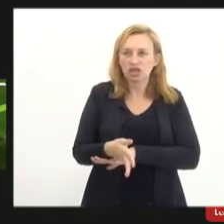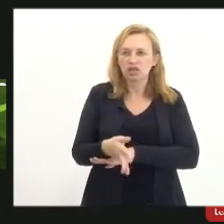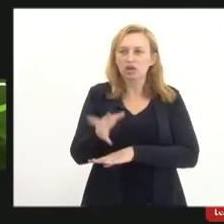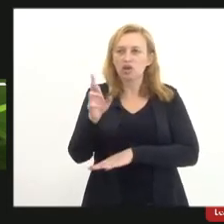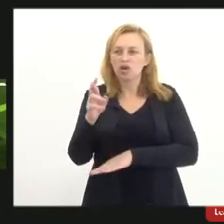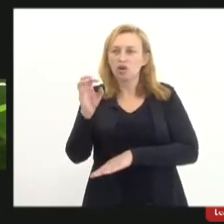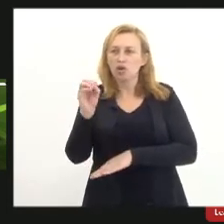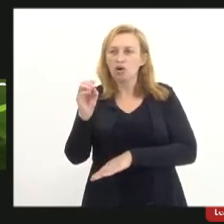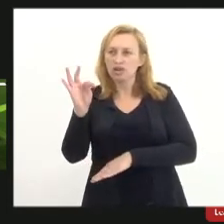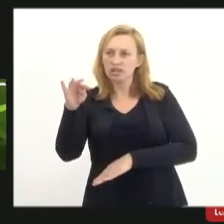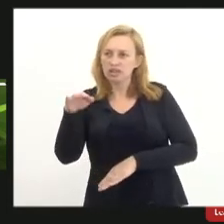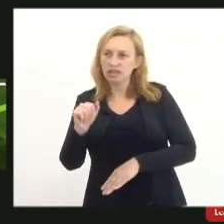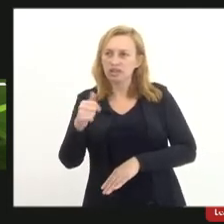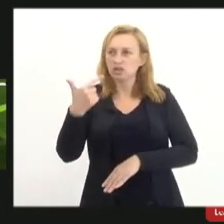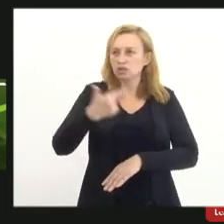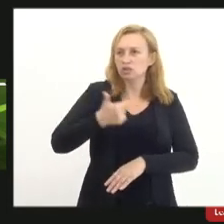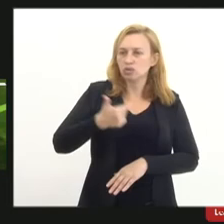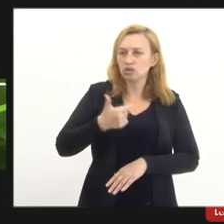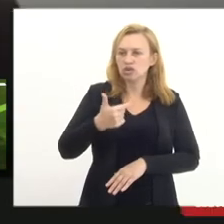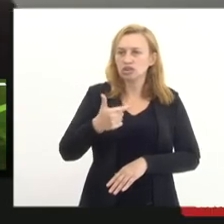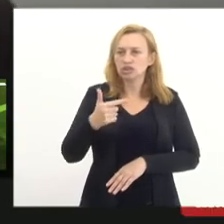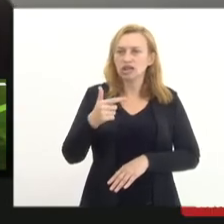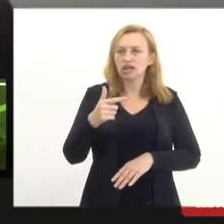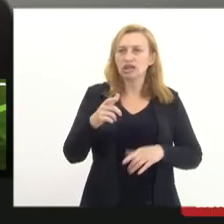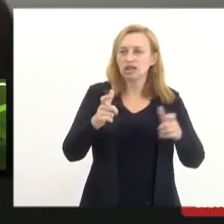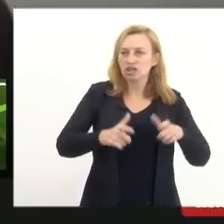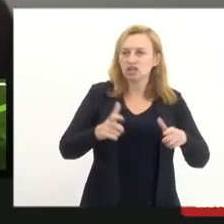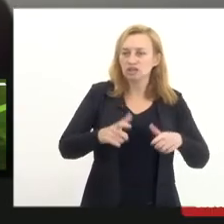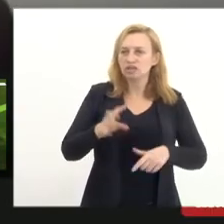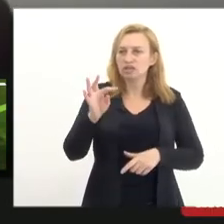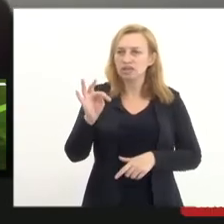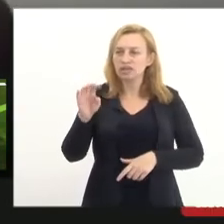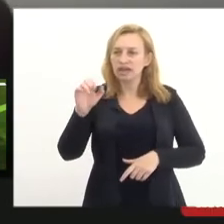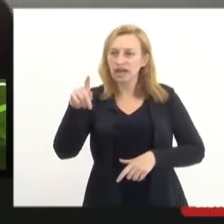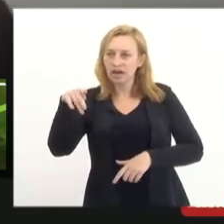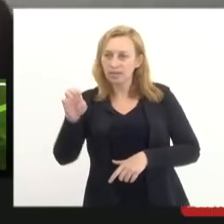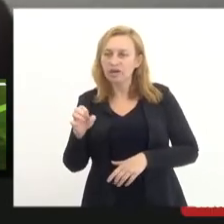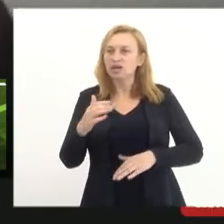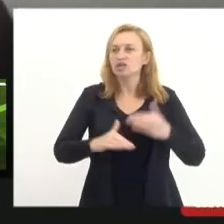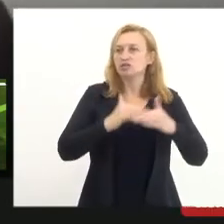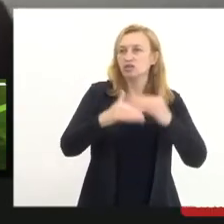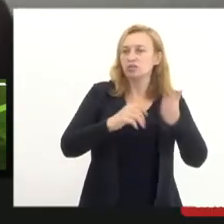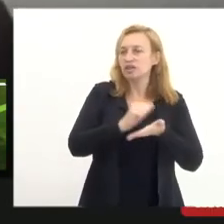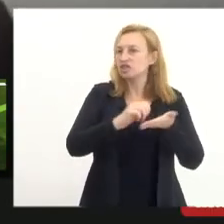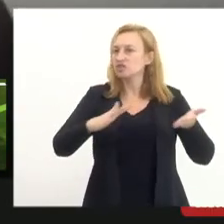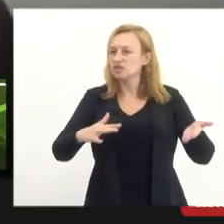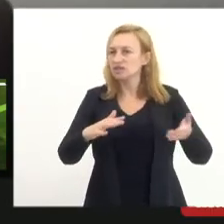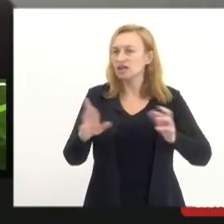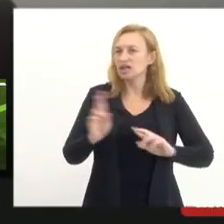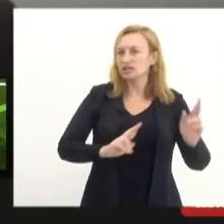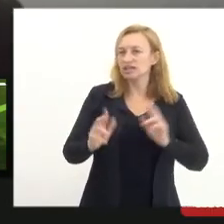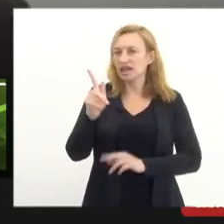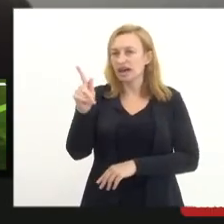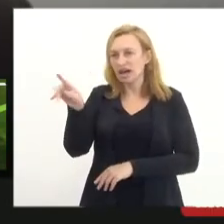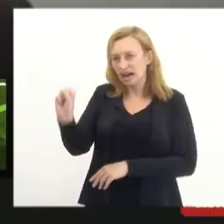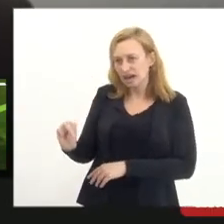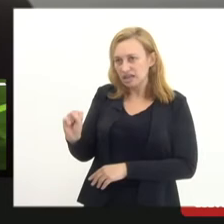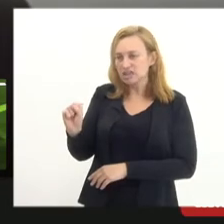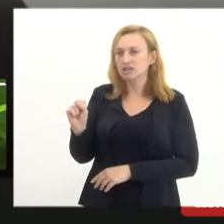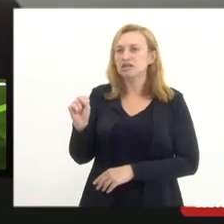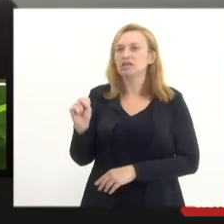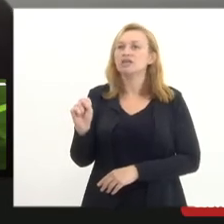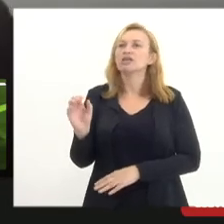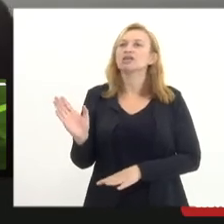Rota 2 na região do TECAB, para o desenvolvimento de atividades relacionadas a gás e atividades onshore, né?